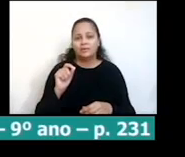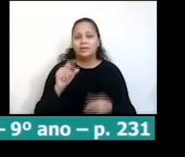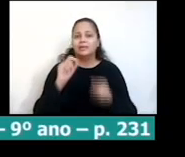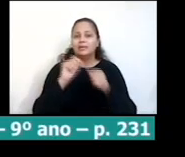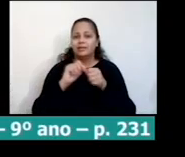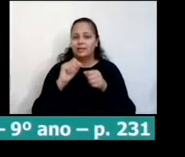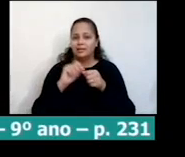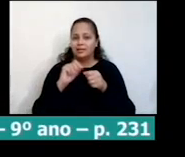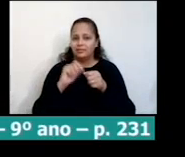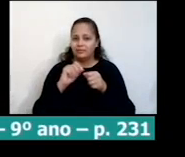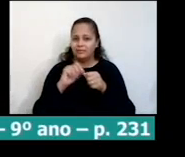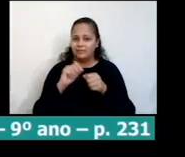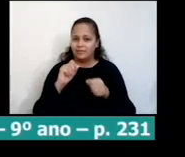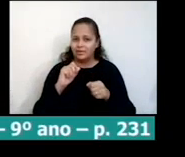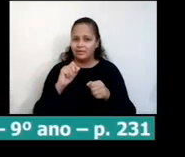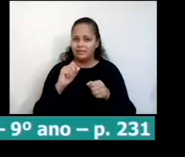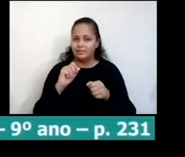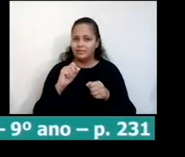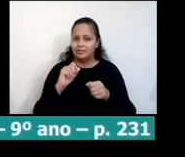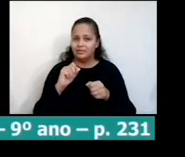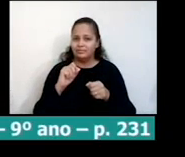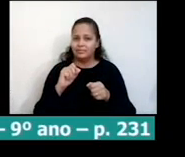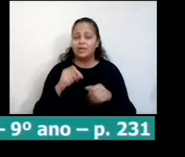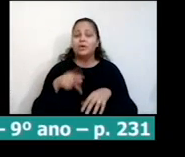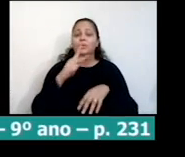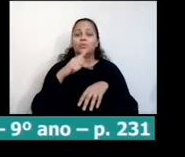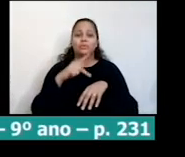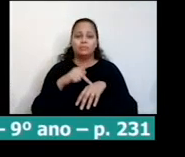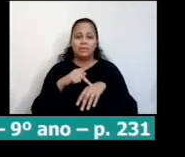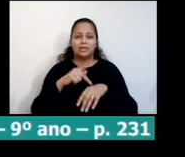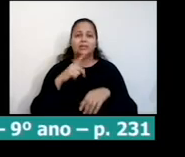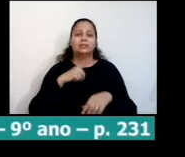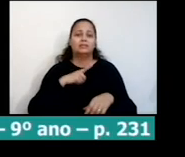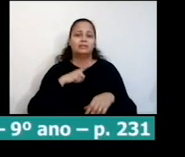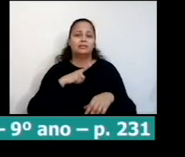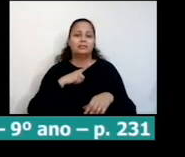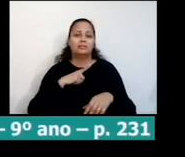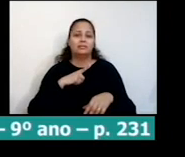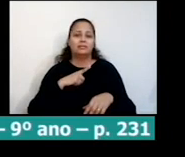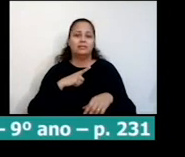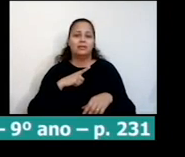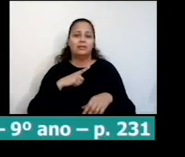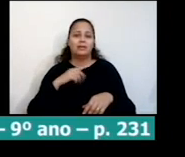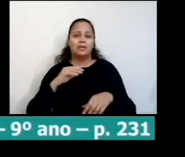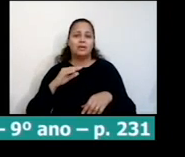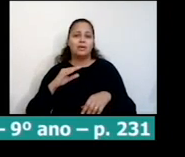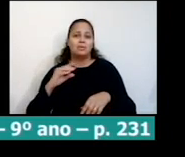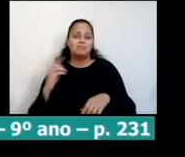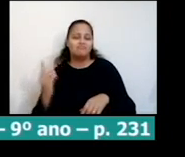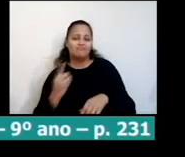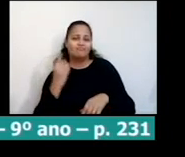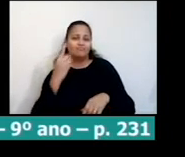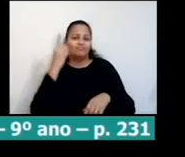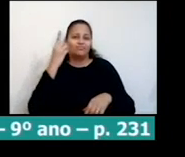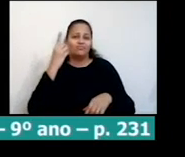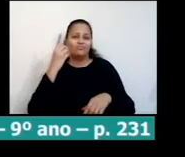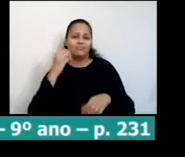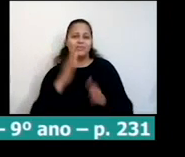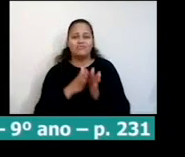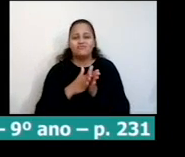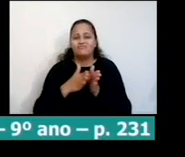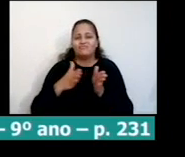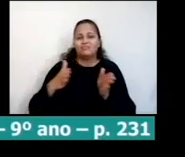que fazem com que esses países tenham aí um alto crescimento vegetativo, uma alta taxa de